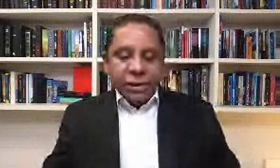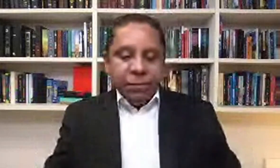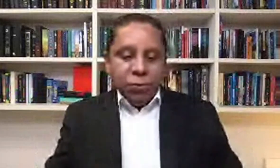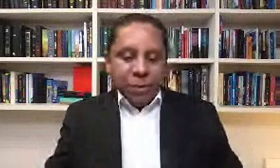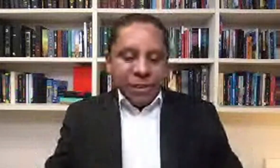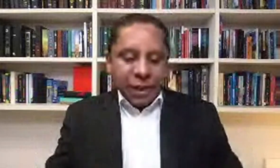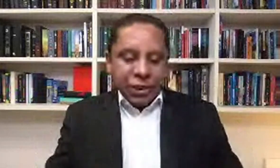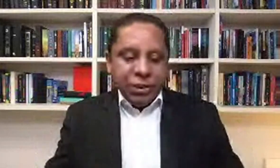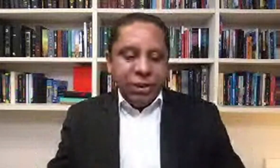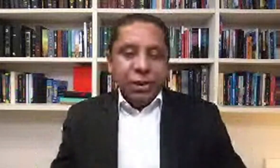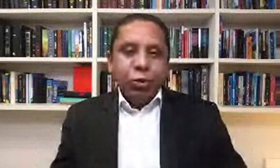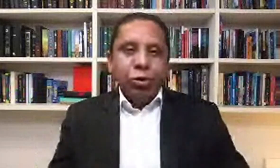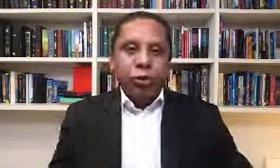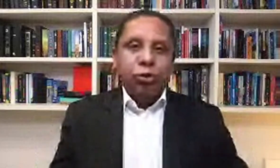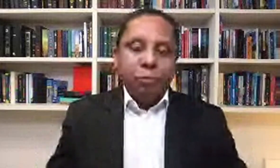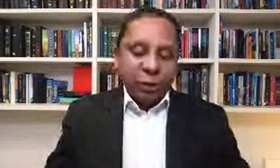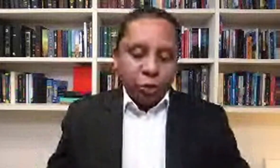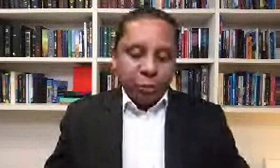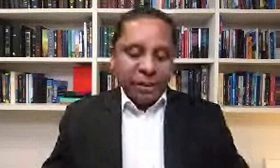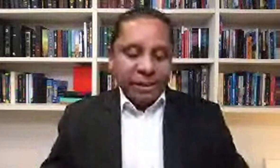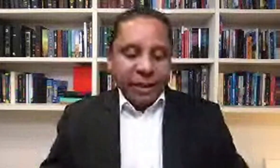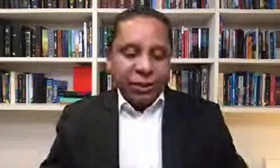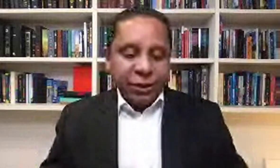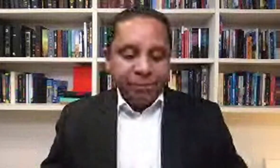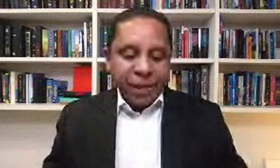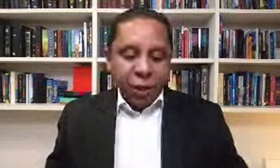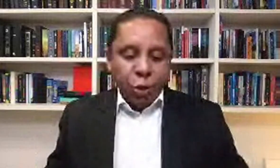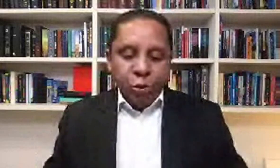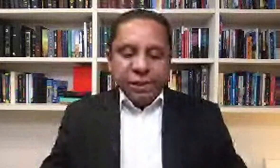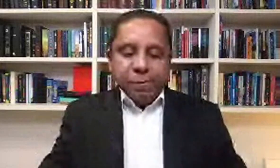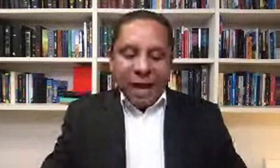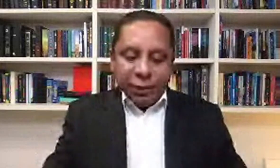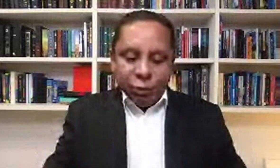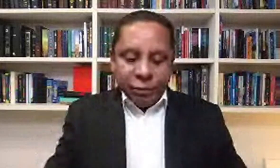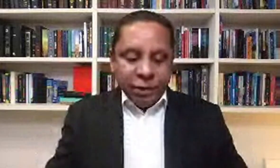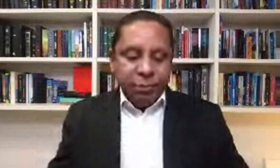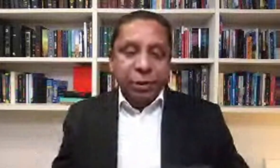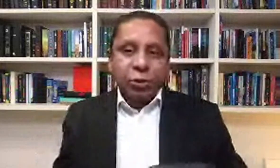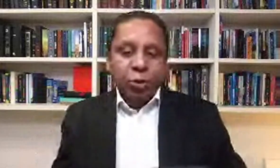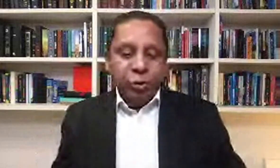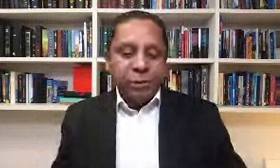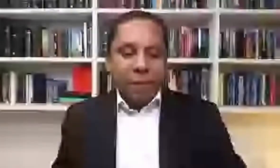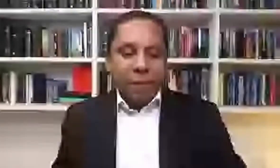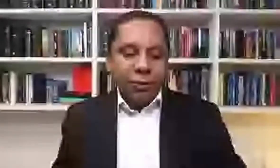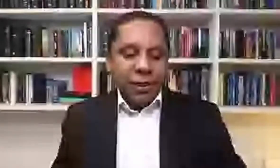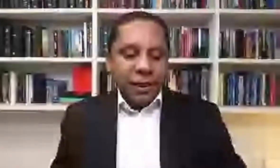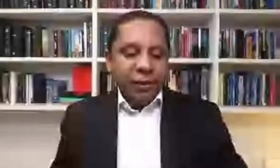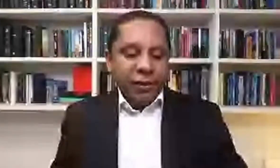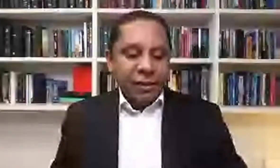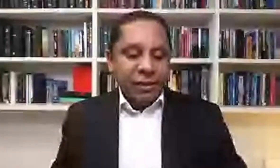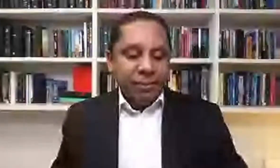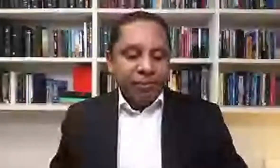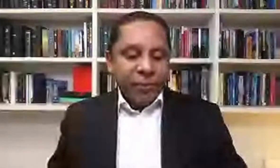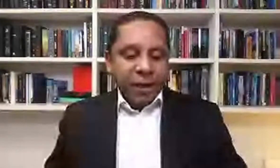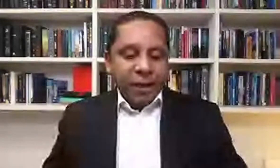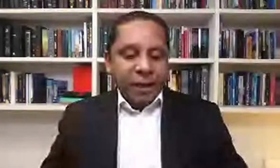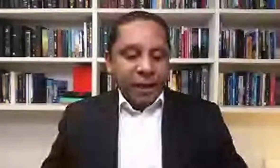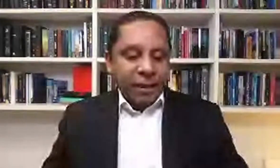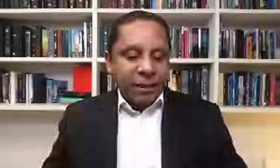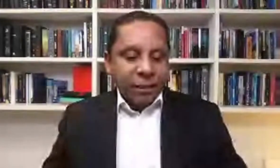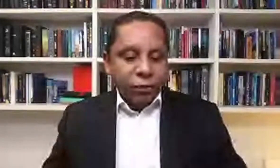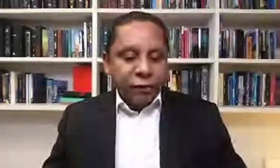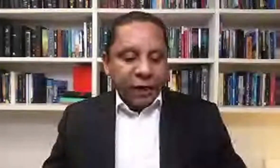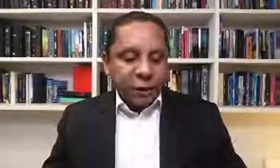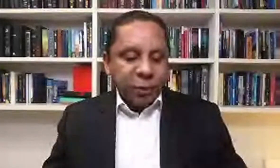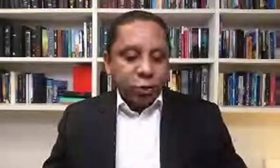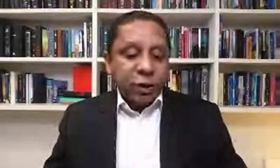eu recebo uma mensagem do nosso pastor presidente Luiz Mário. Pastor Luiz Mário, ele fala assim: